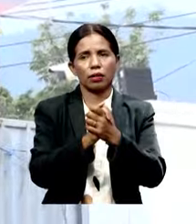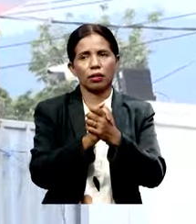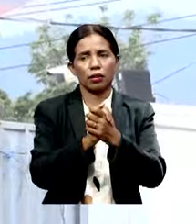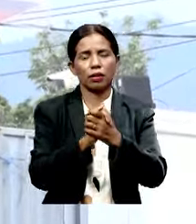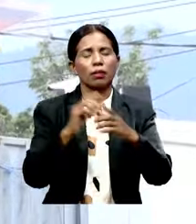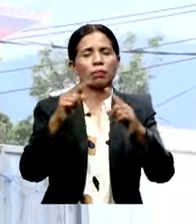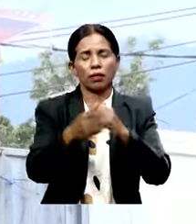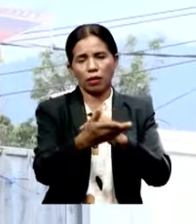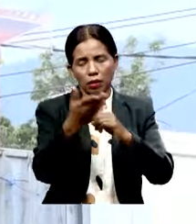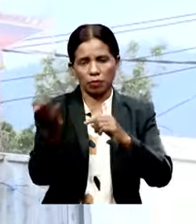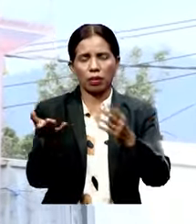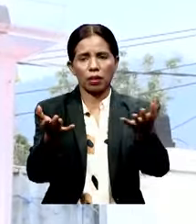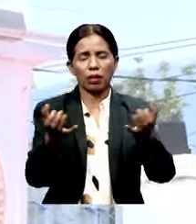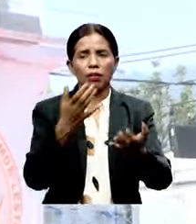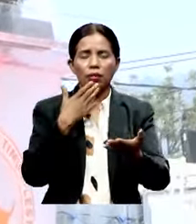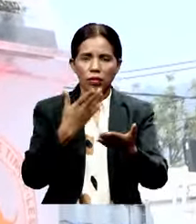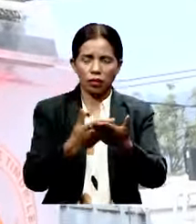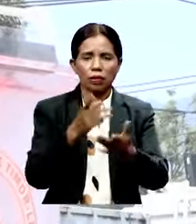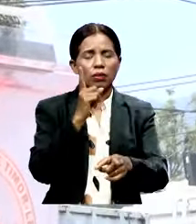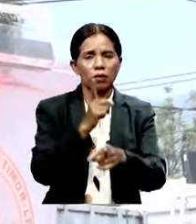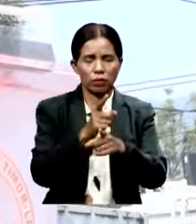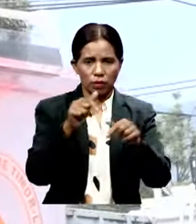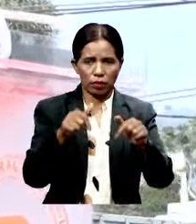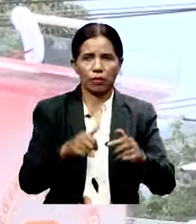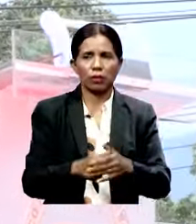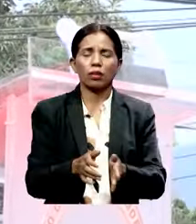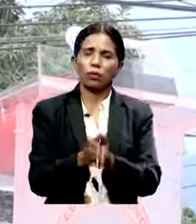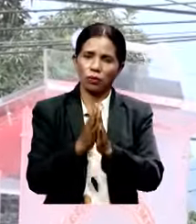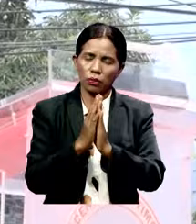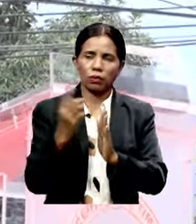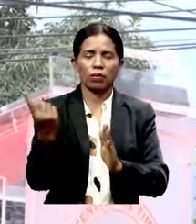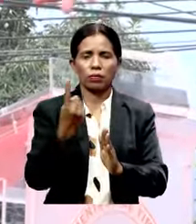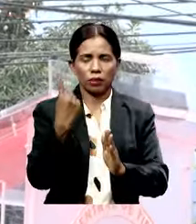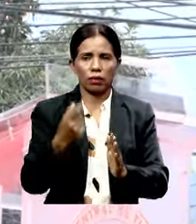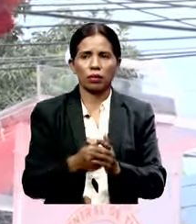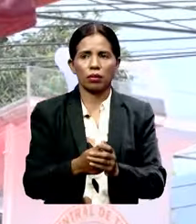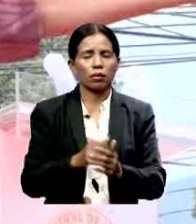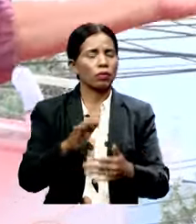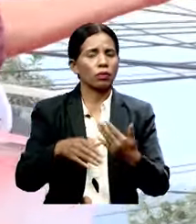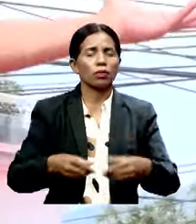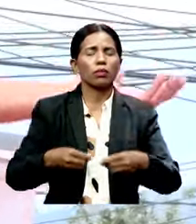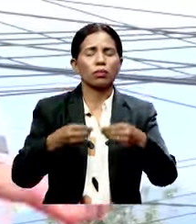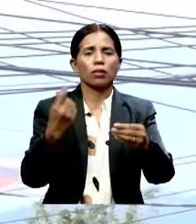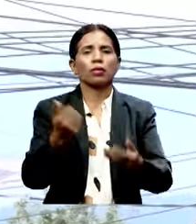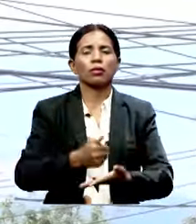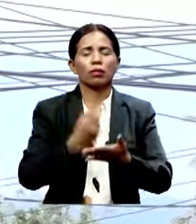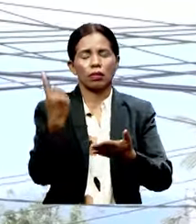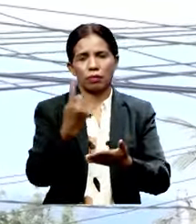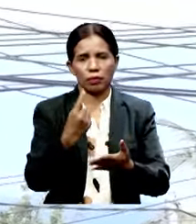para a minha iniciativa dia que temos ido, né? Curso na Fátima, a tu, foi tudo na